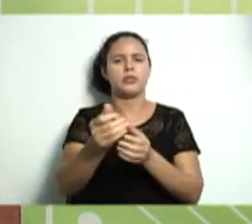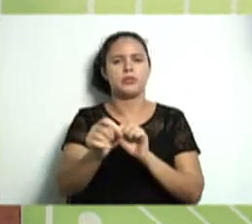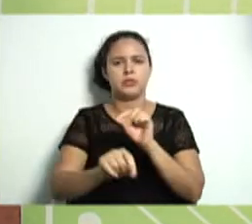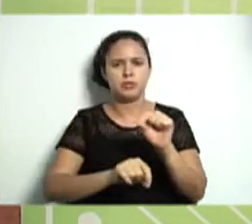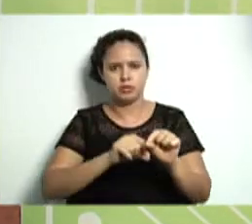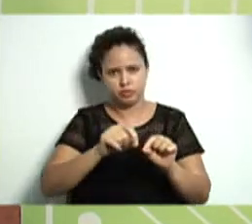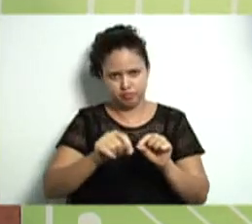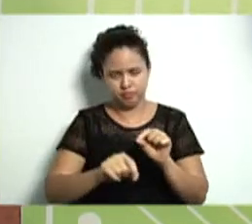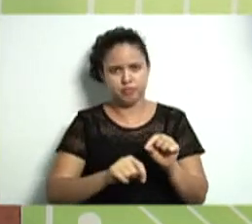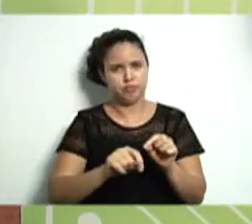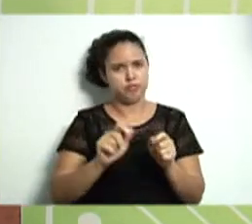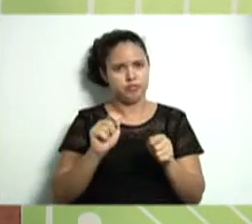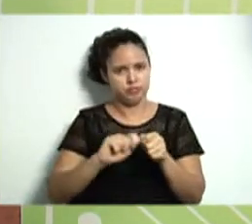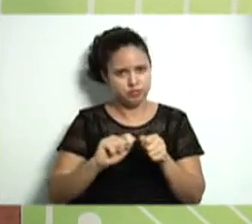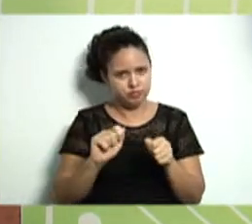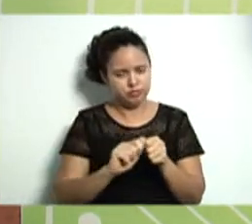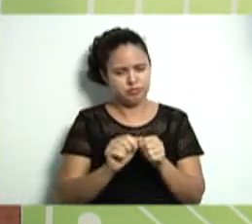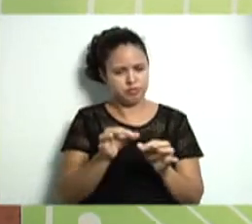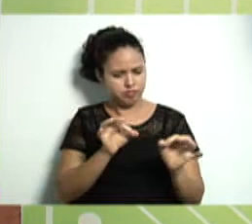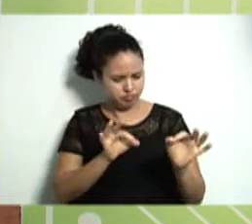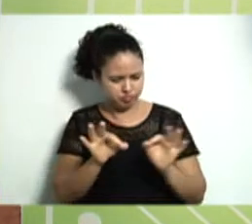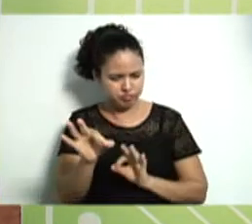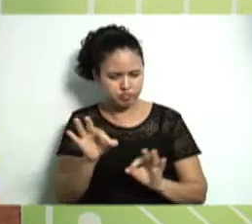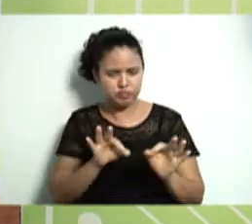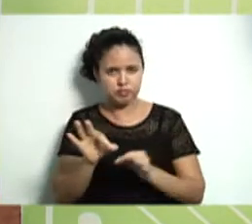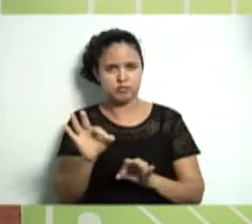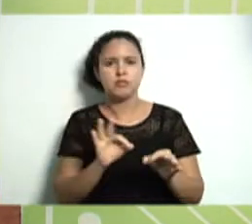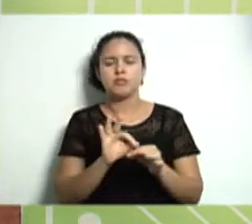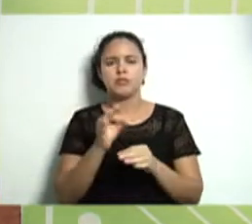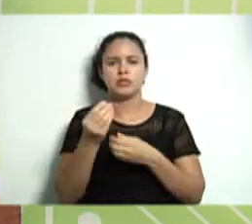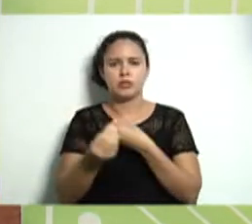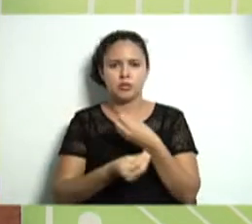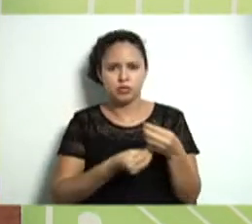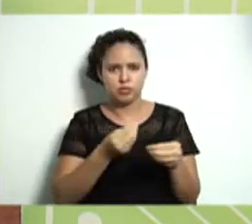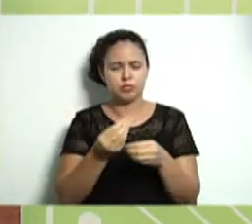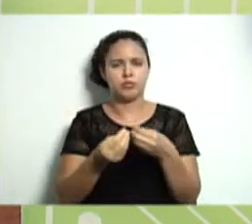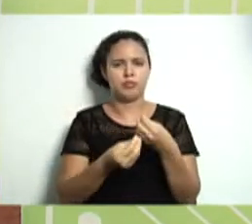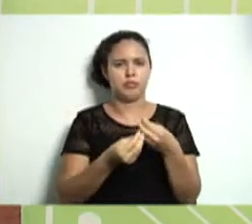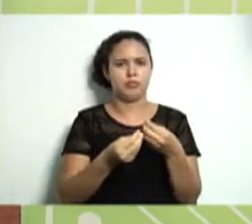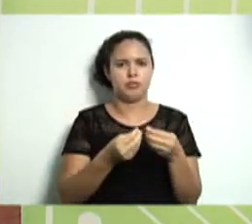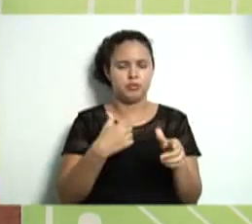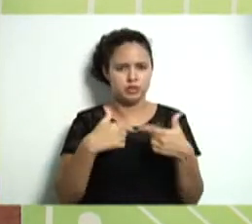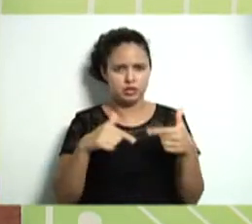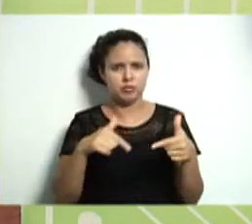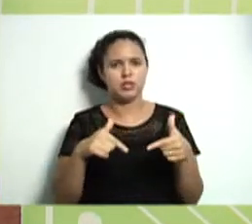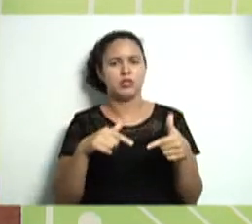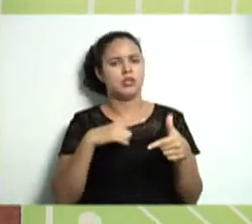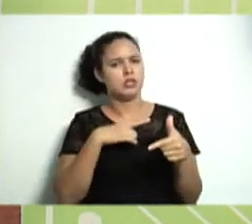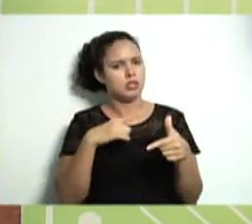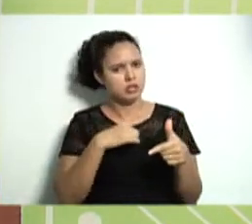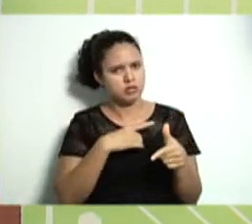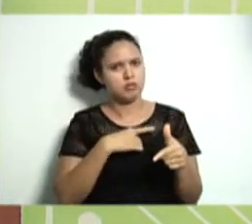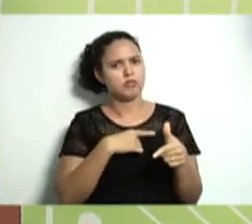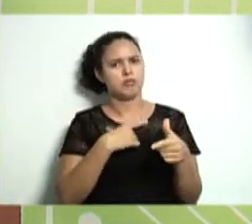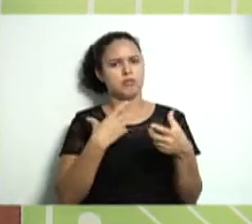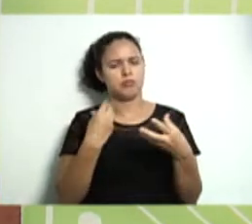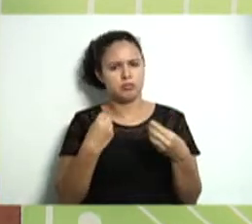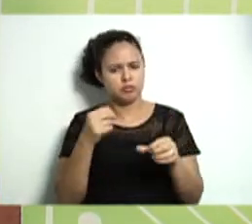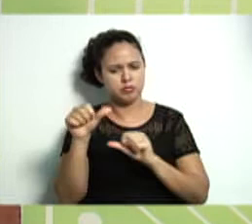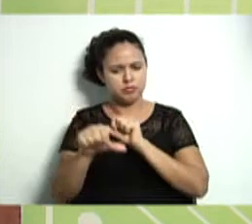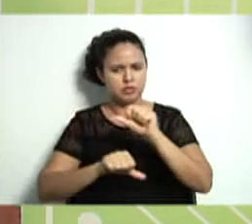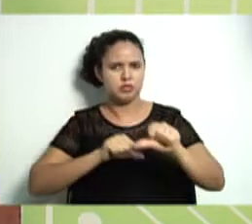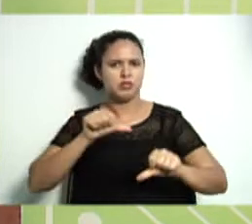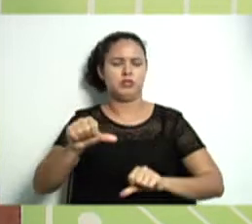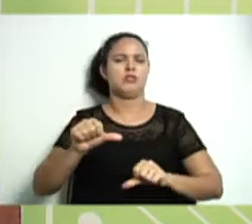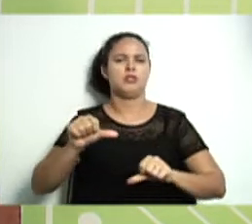a realizar, né, a organizar a sua forma de trabalho, houveram transformações, muitas, mas houveram